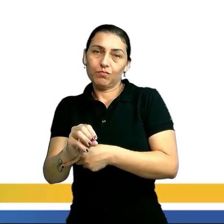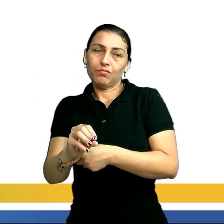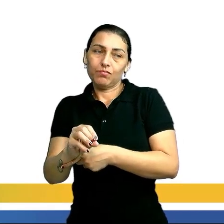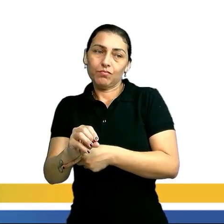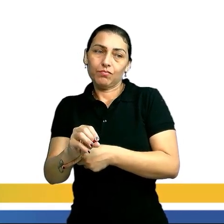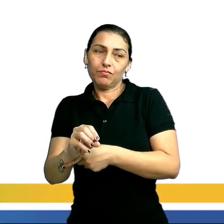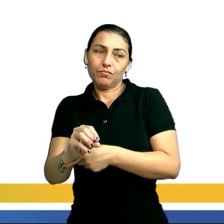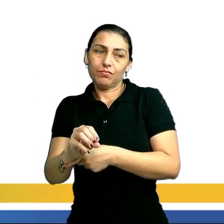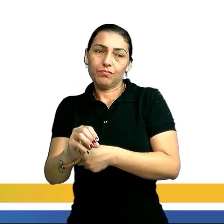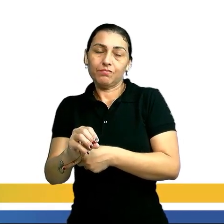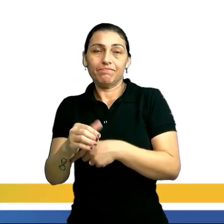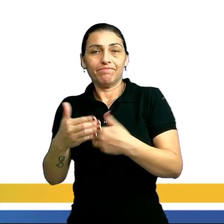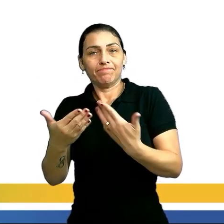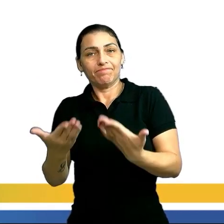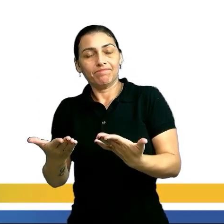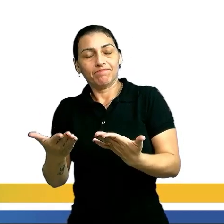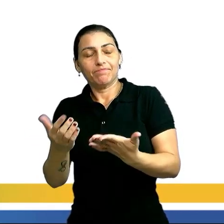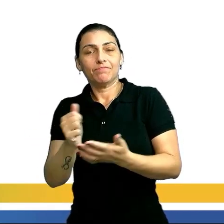e amido